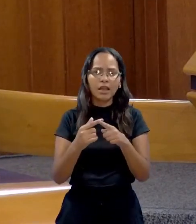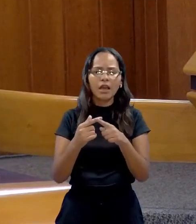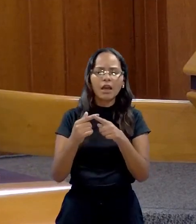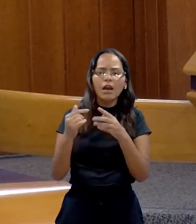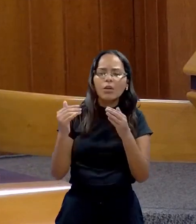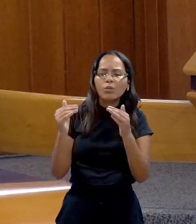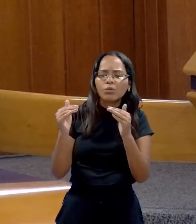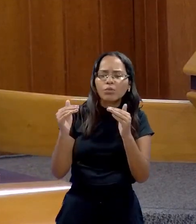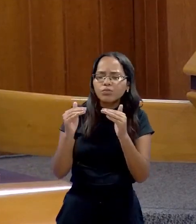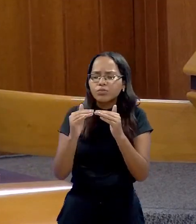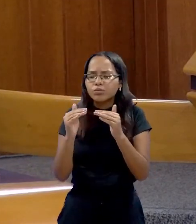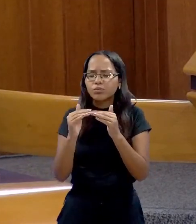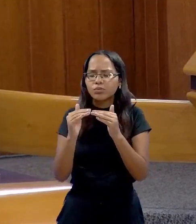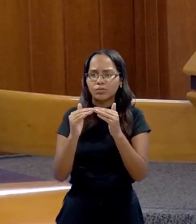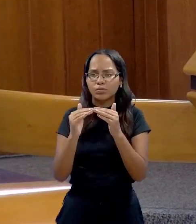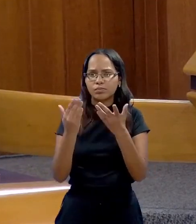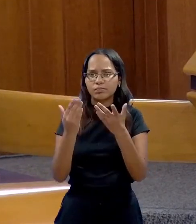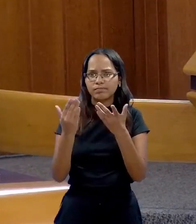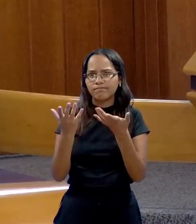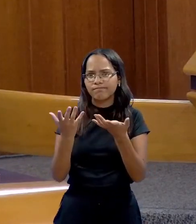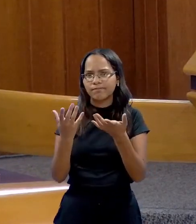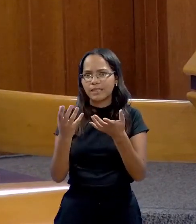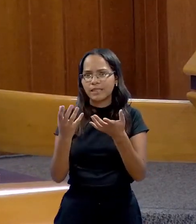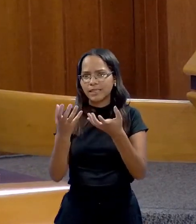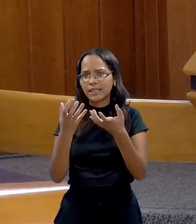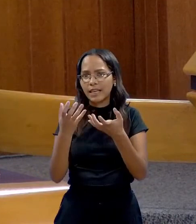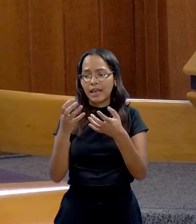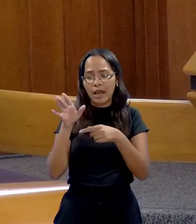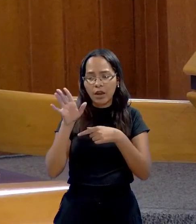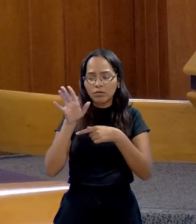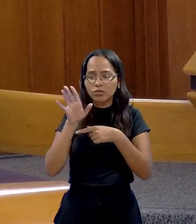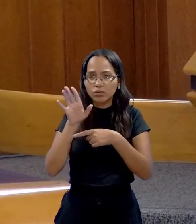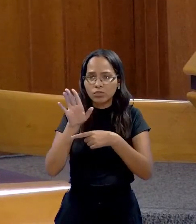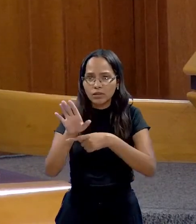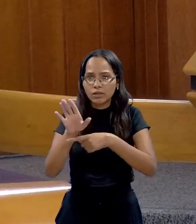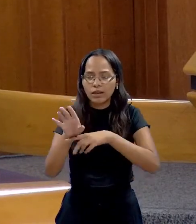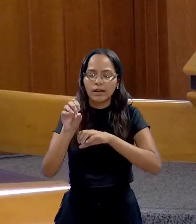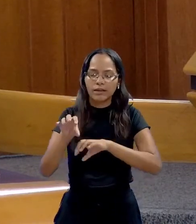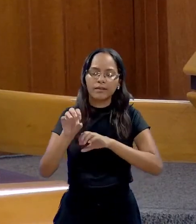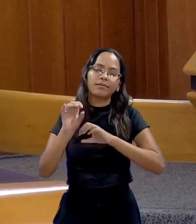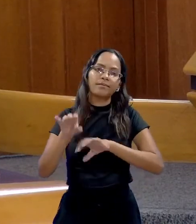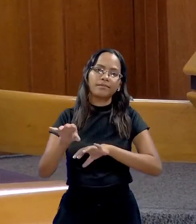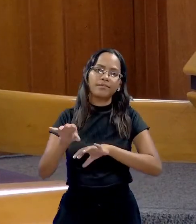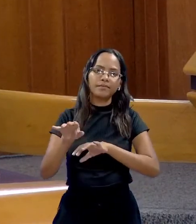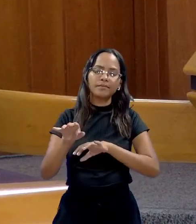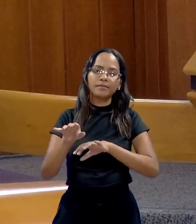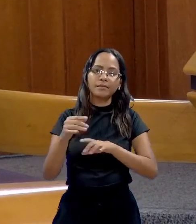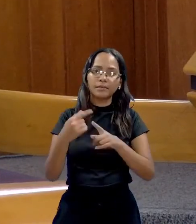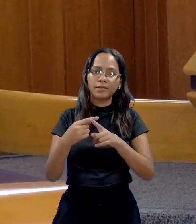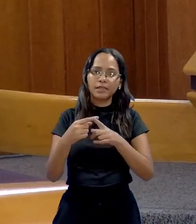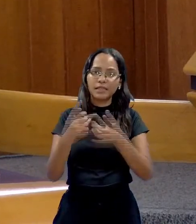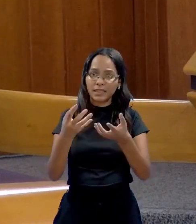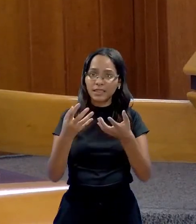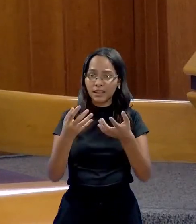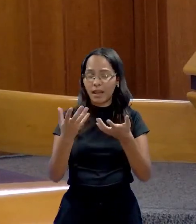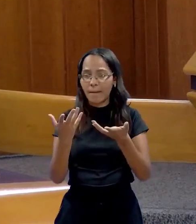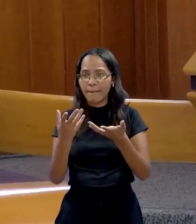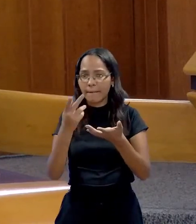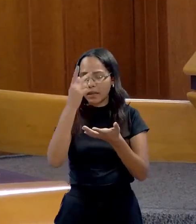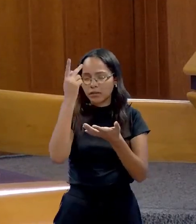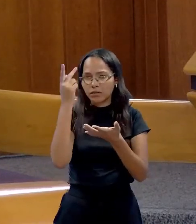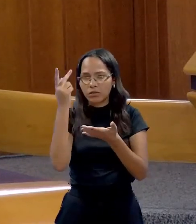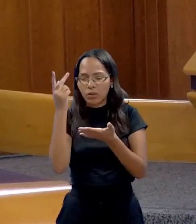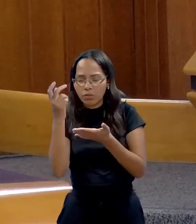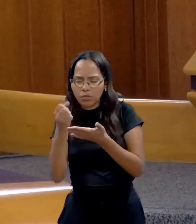visam fortalecer e auxiliar a educação. Os interesses do concursado são nas vagas definitivas e os temporários naquelas